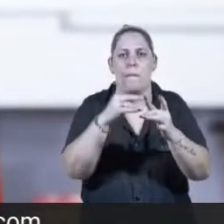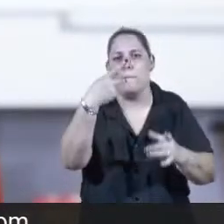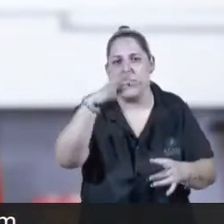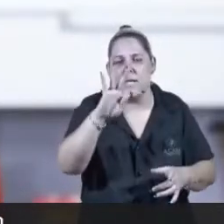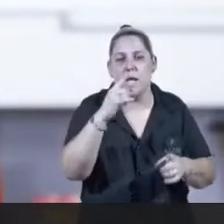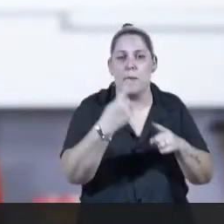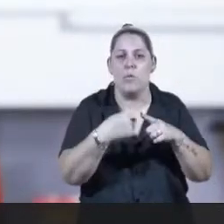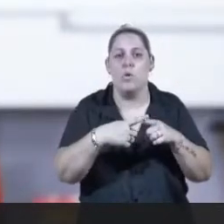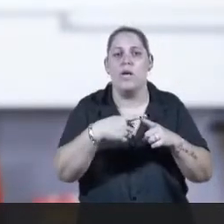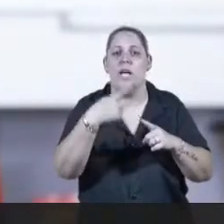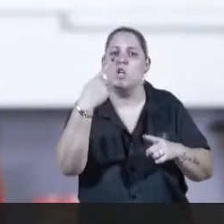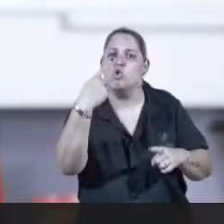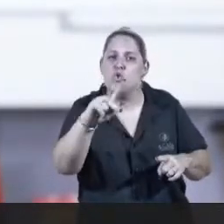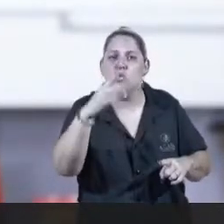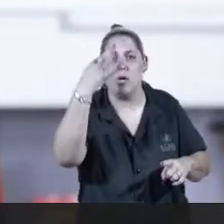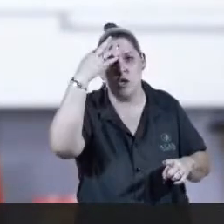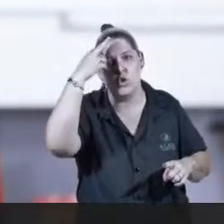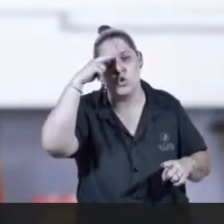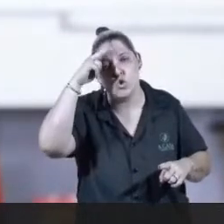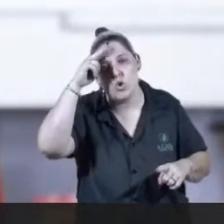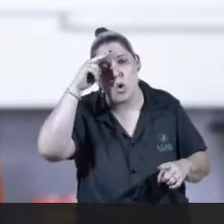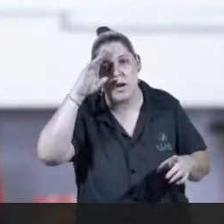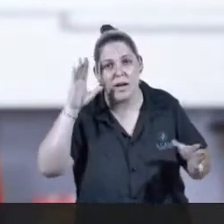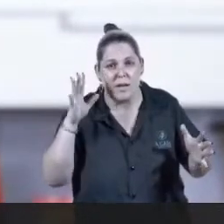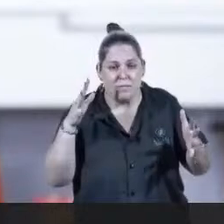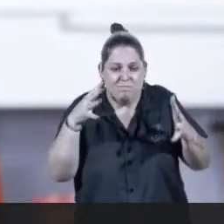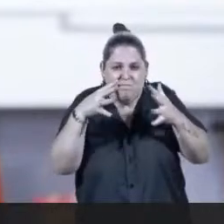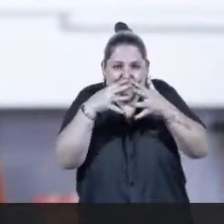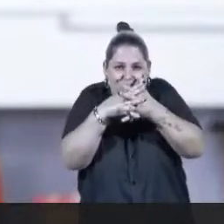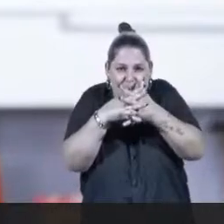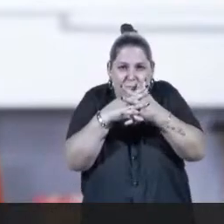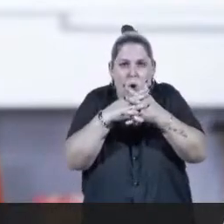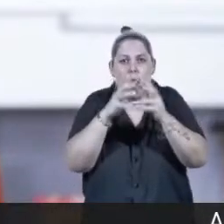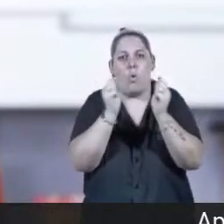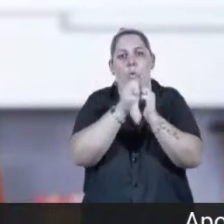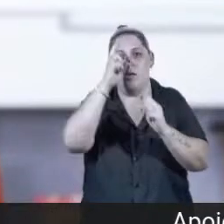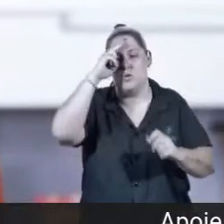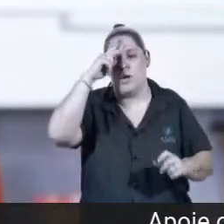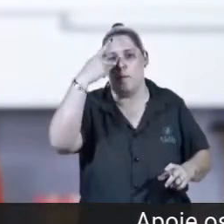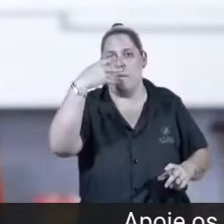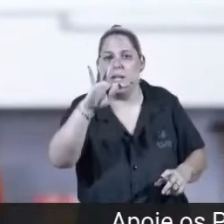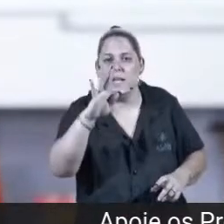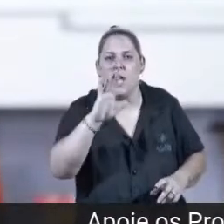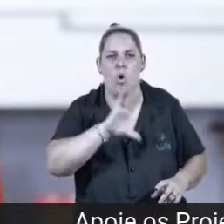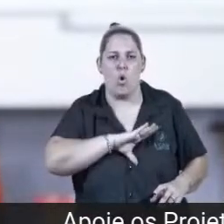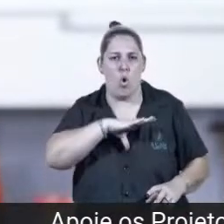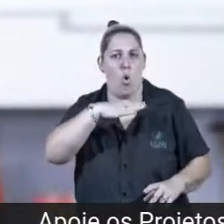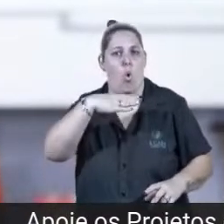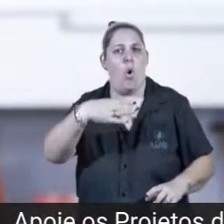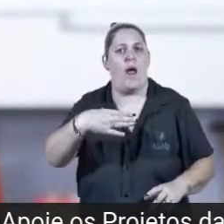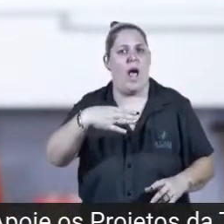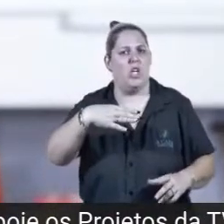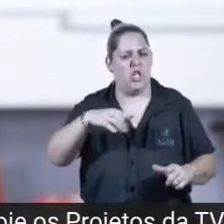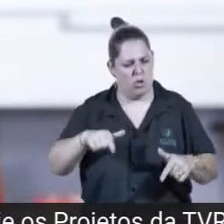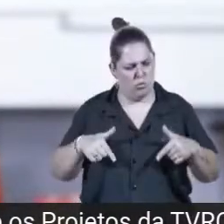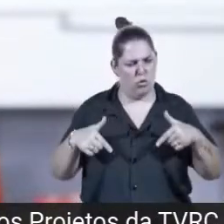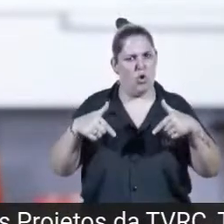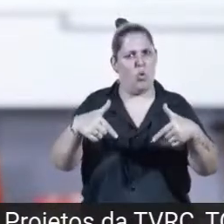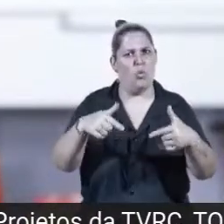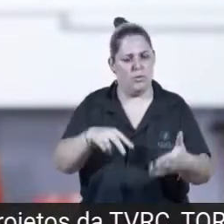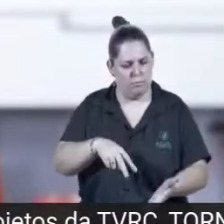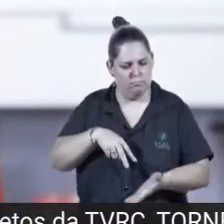sua história se confunde com a história do PT, né? A sua coragem, a sua determinação, a